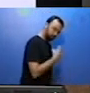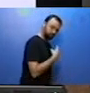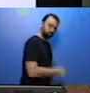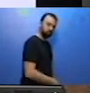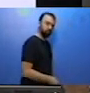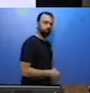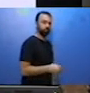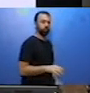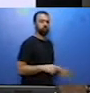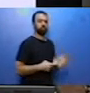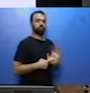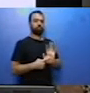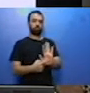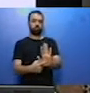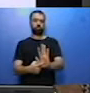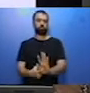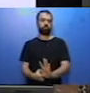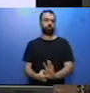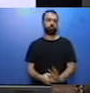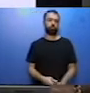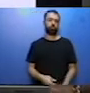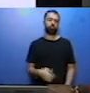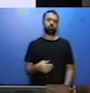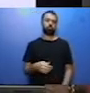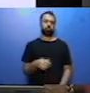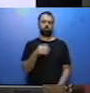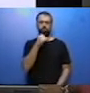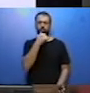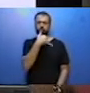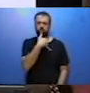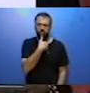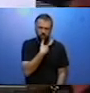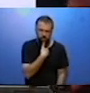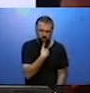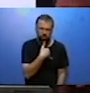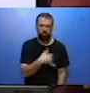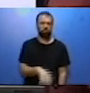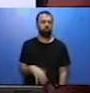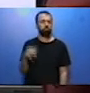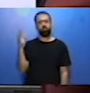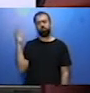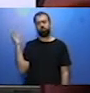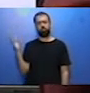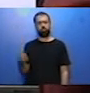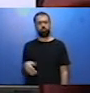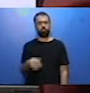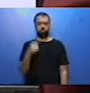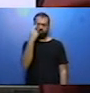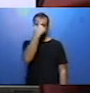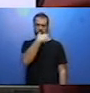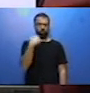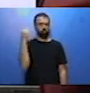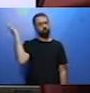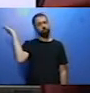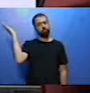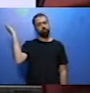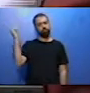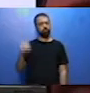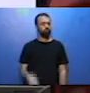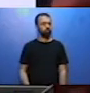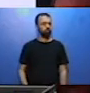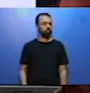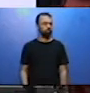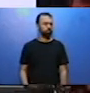indica o espírito ocioso triste fazer olha lá olha a fisionomia da